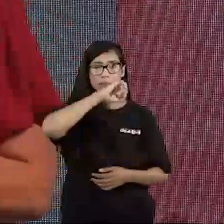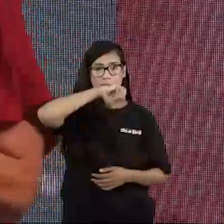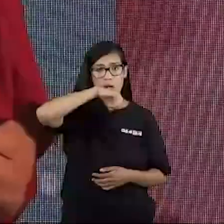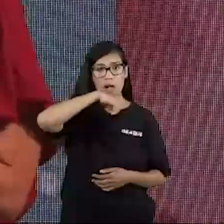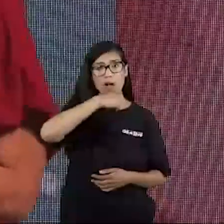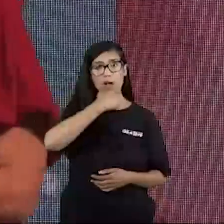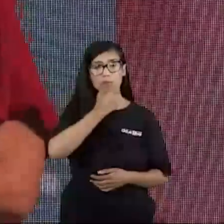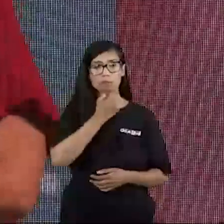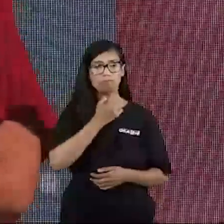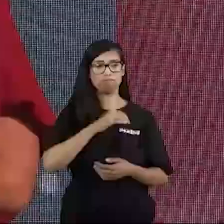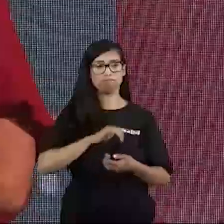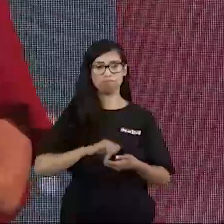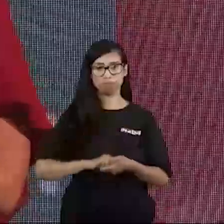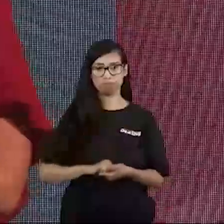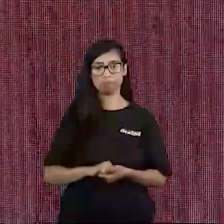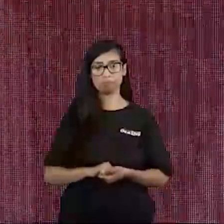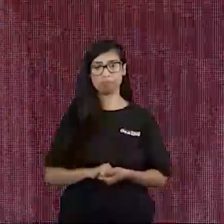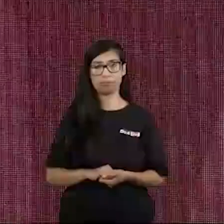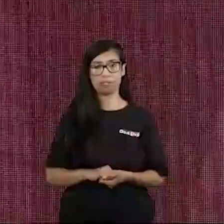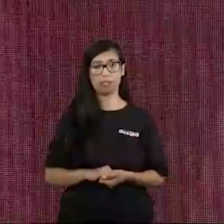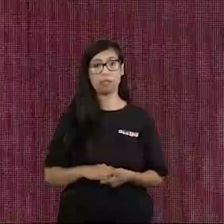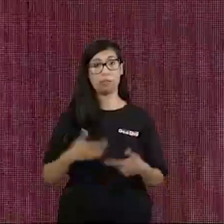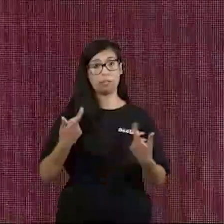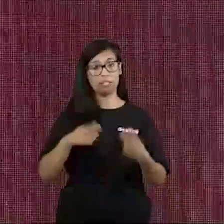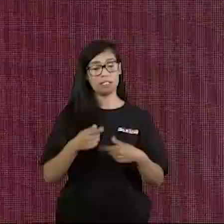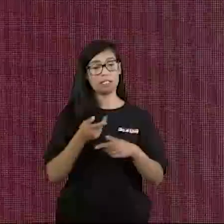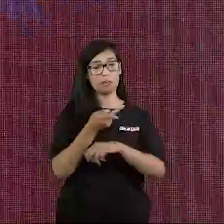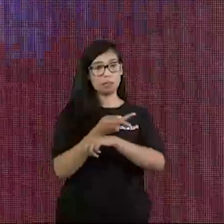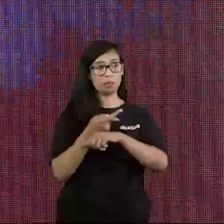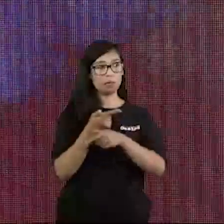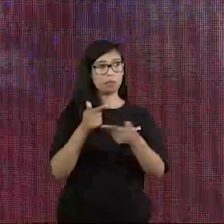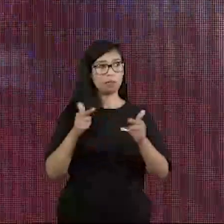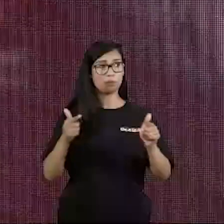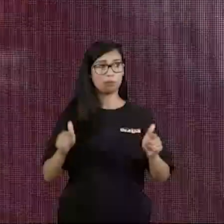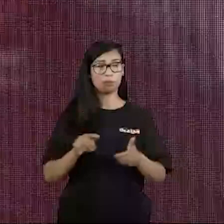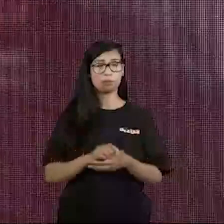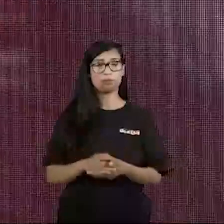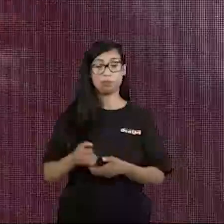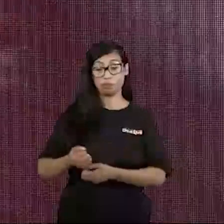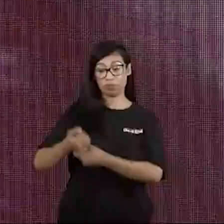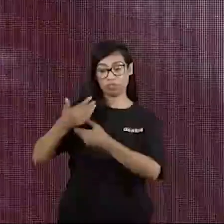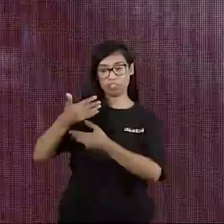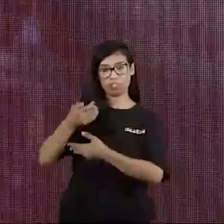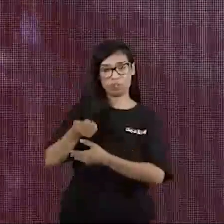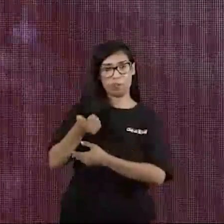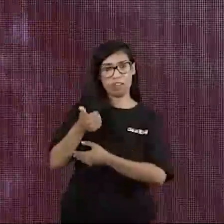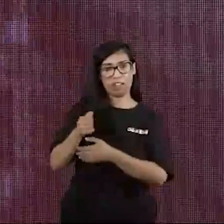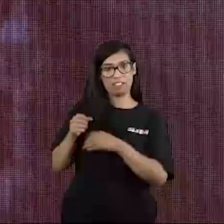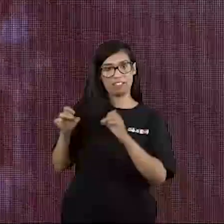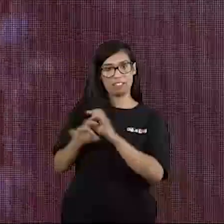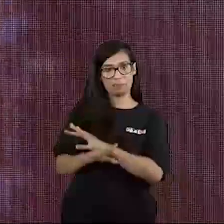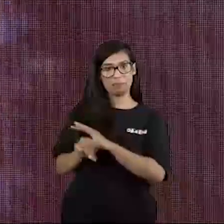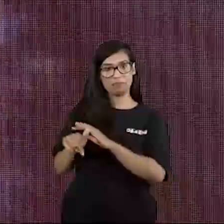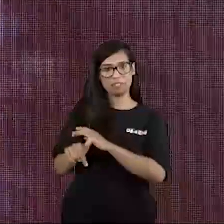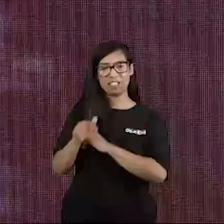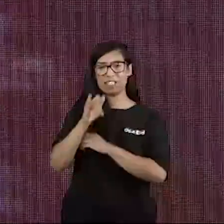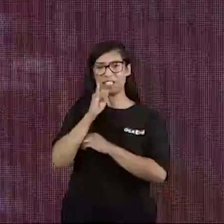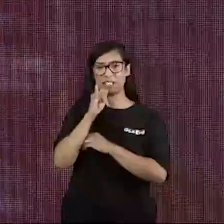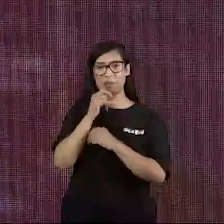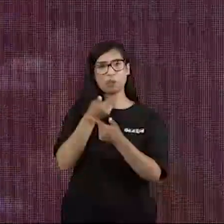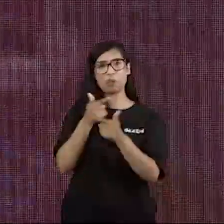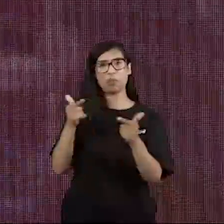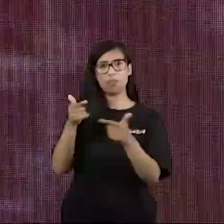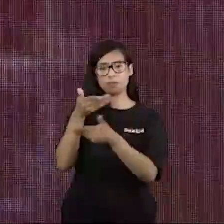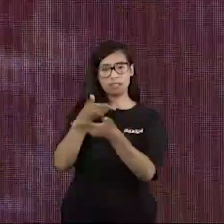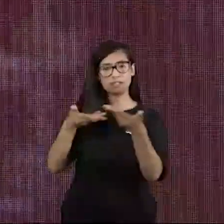a mais, porque deve ter. Tá ótimo. Estamos terminando. Quando não temos a opção de diagnóstico em clínica, qual